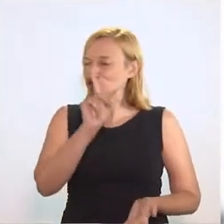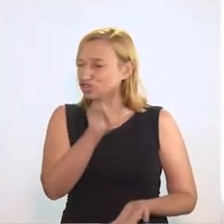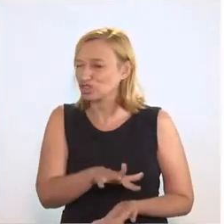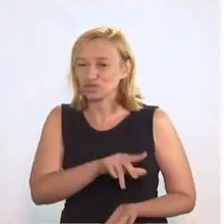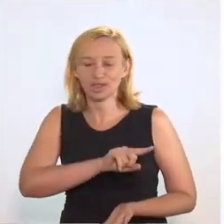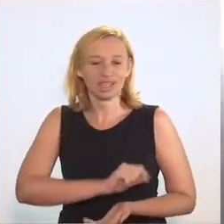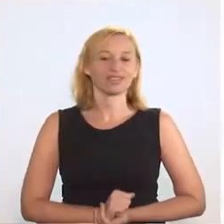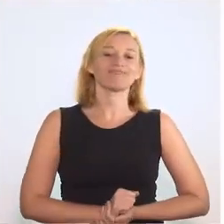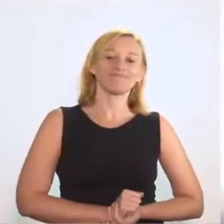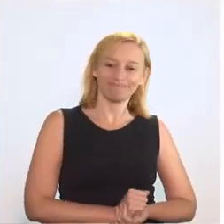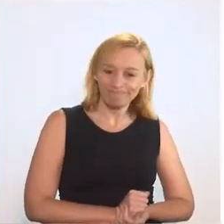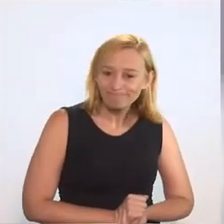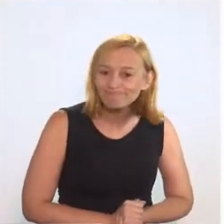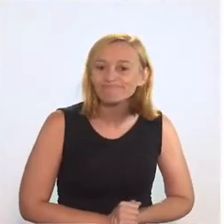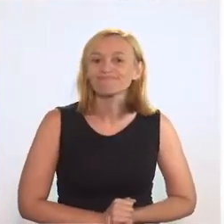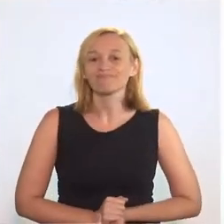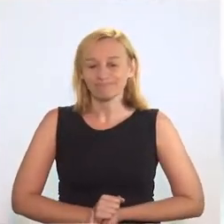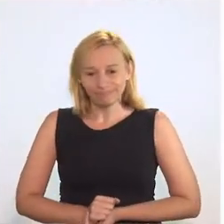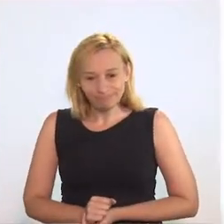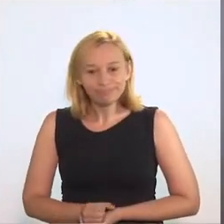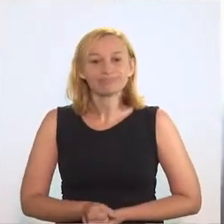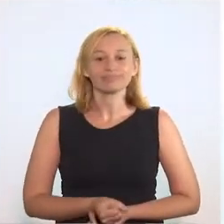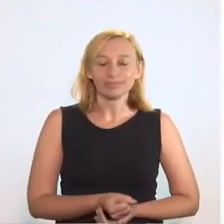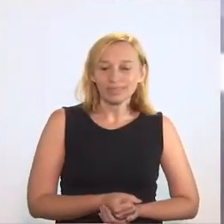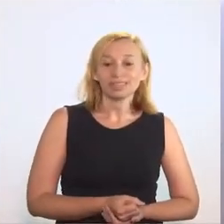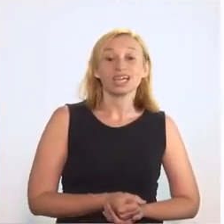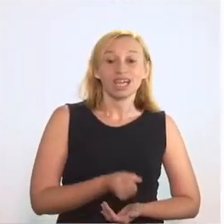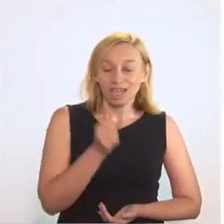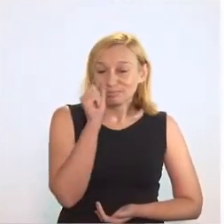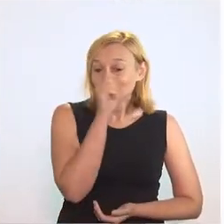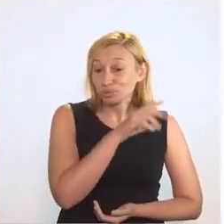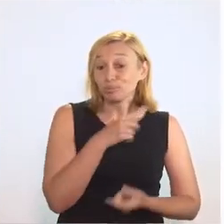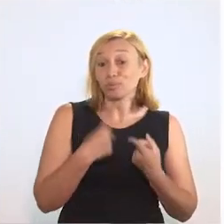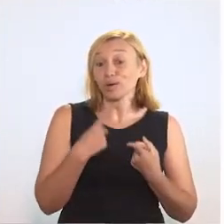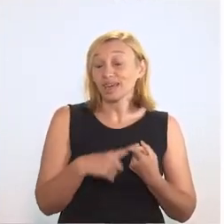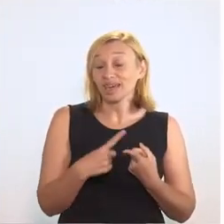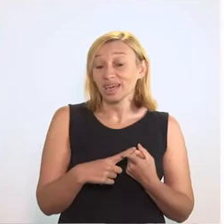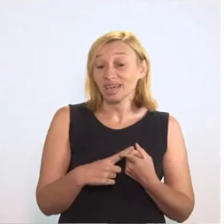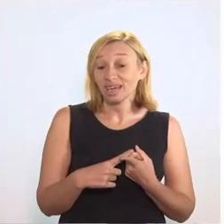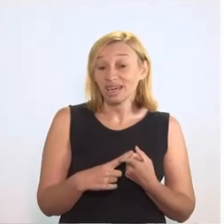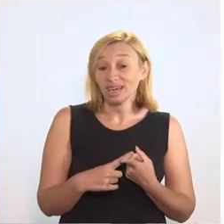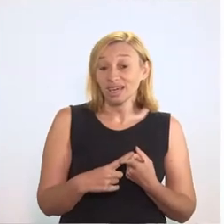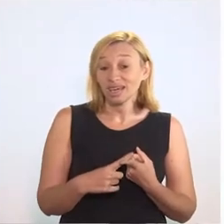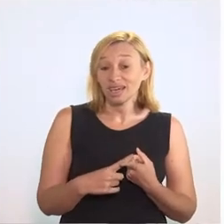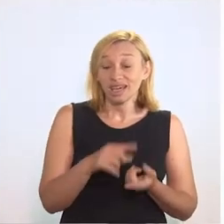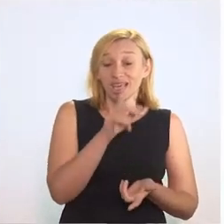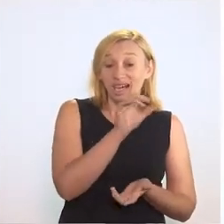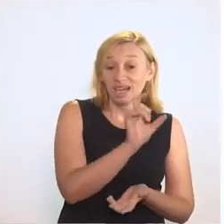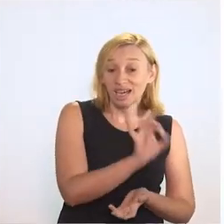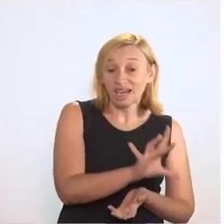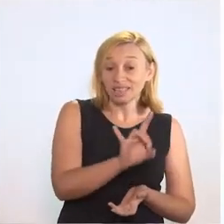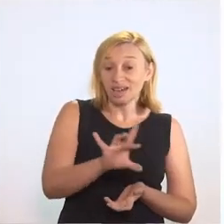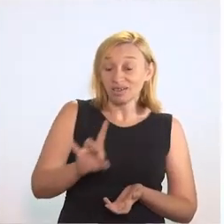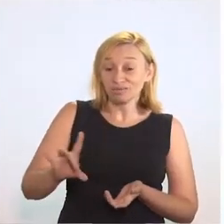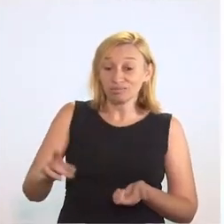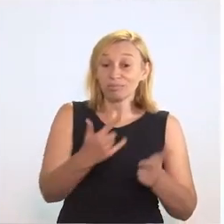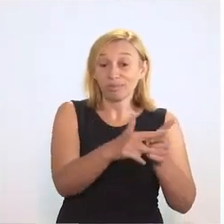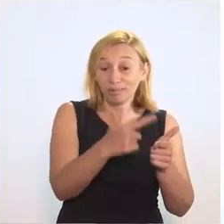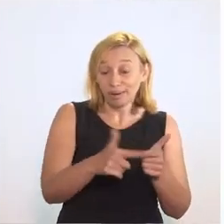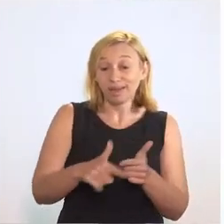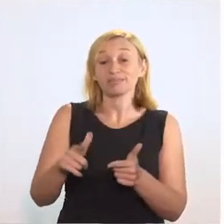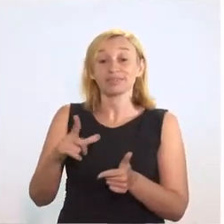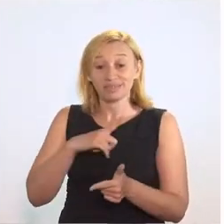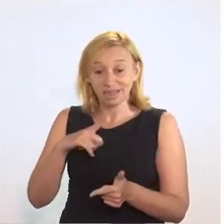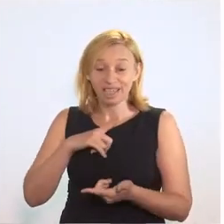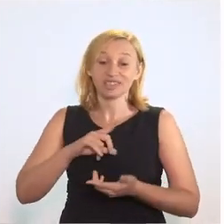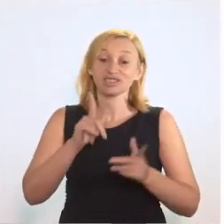É múltipla, transversal, absurda. A realidade é absurda, porque né, vem todos esses atravessamentos aí que a Erika,